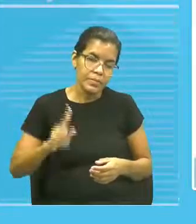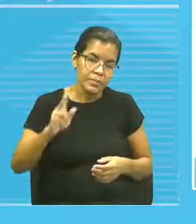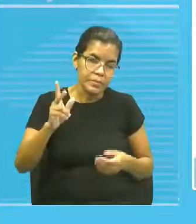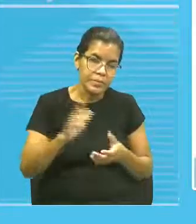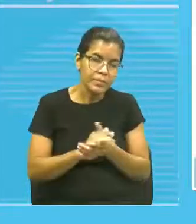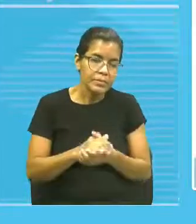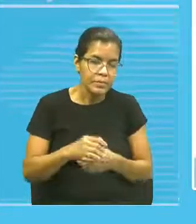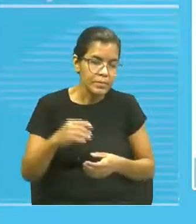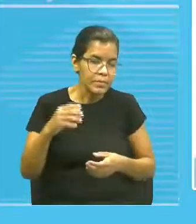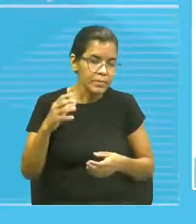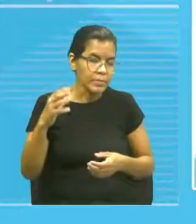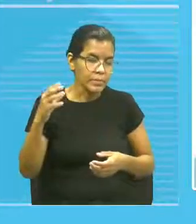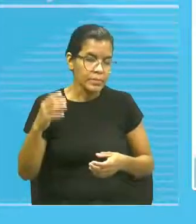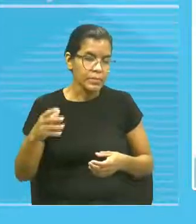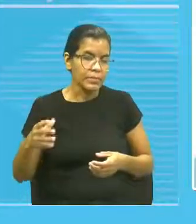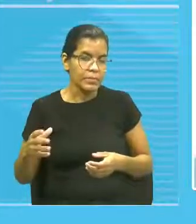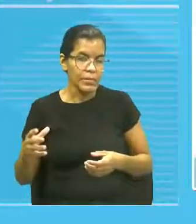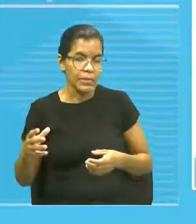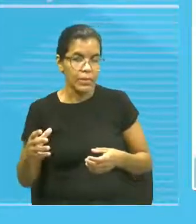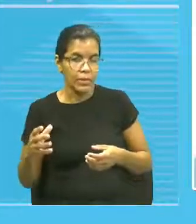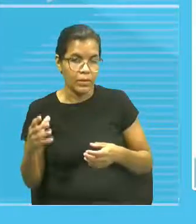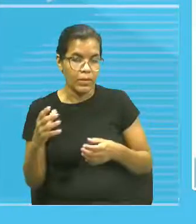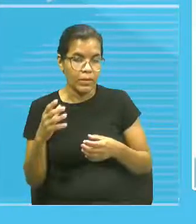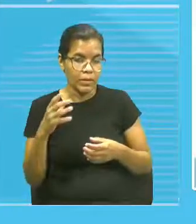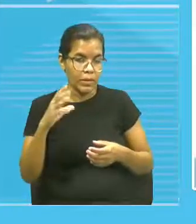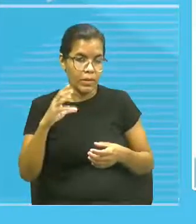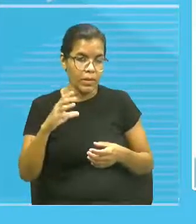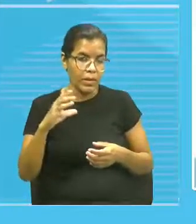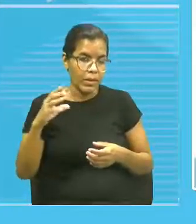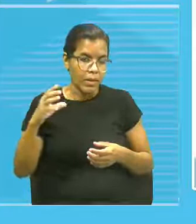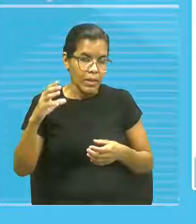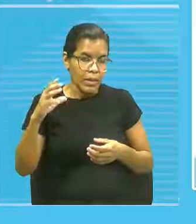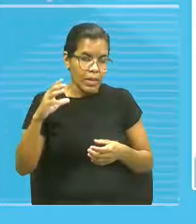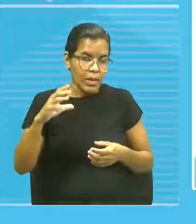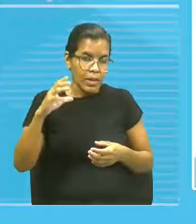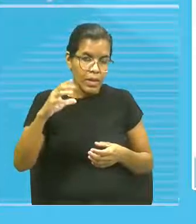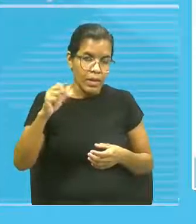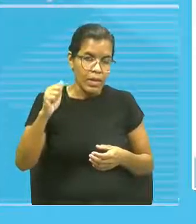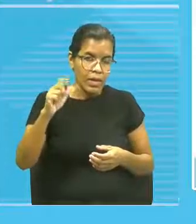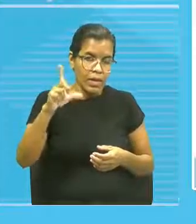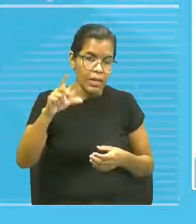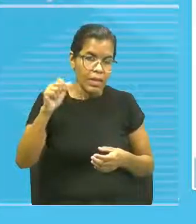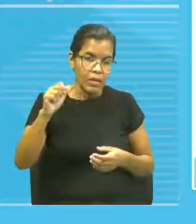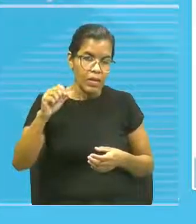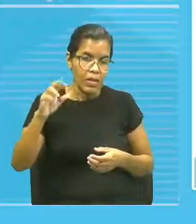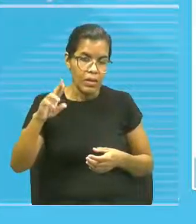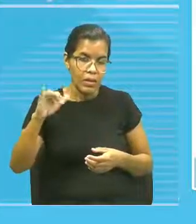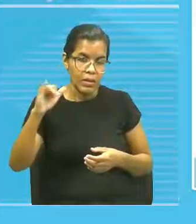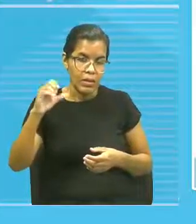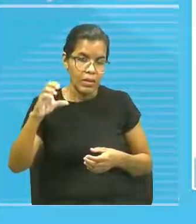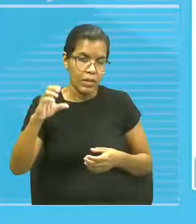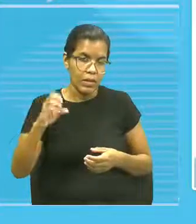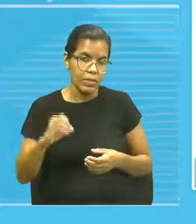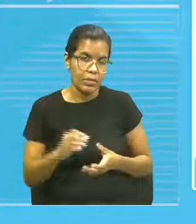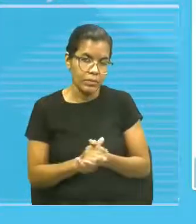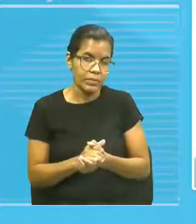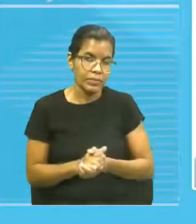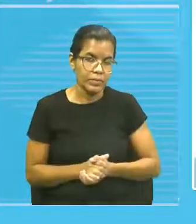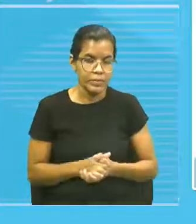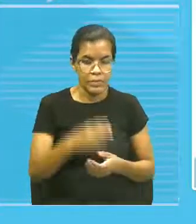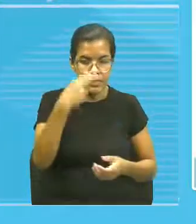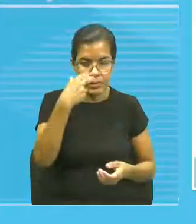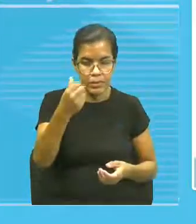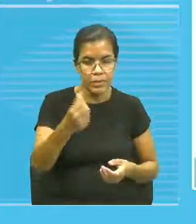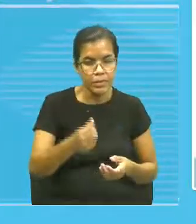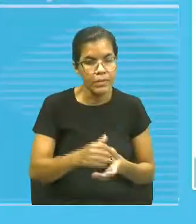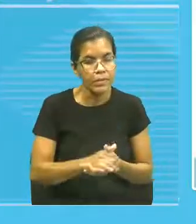assim, valor energético ou valor calórico. Vê bem no miojo, quanto é?